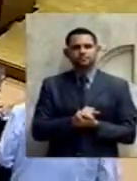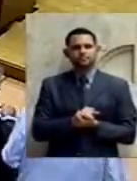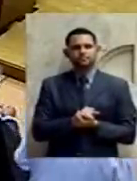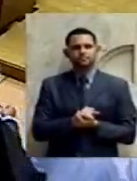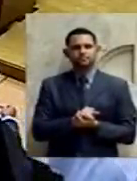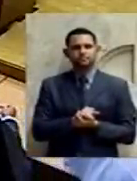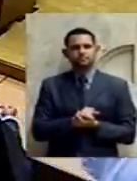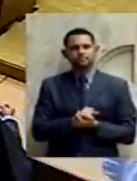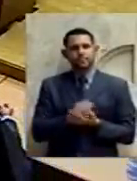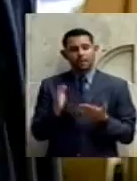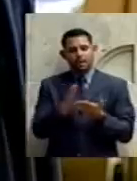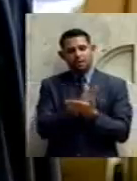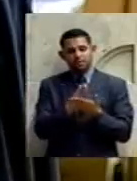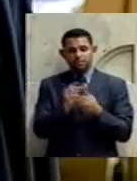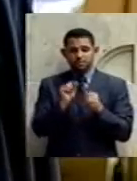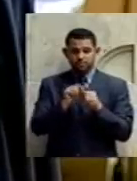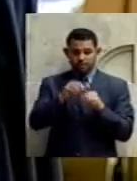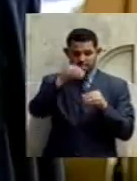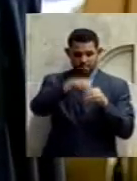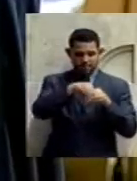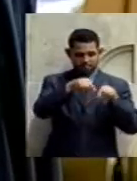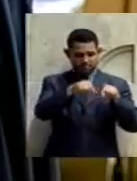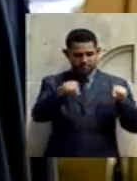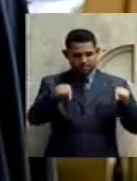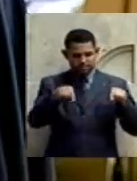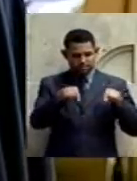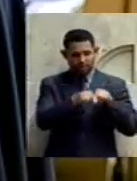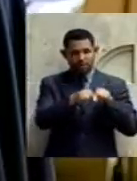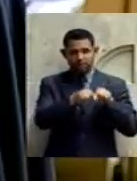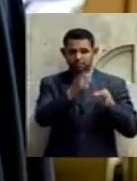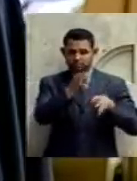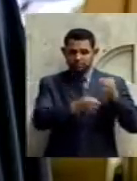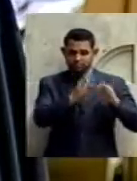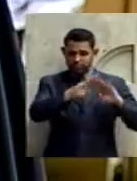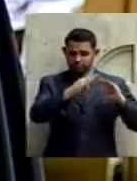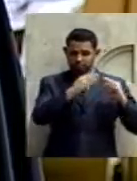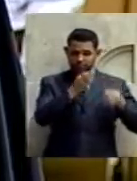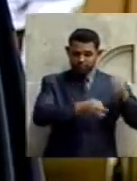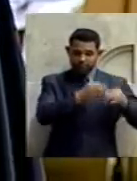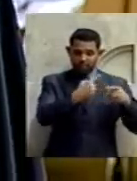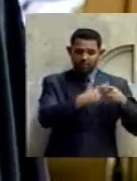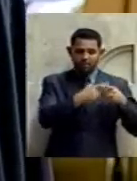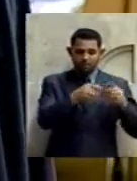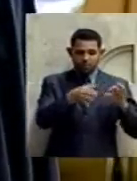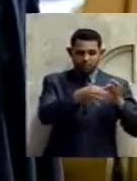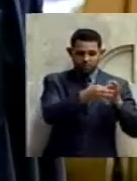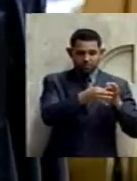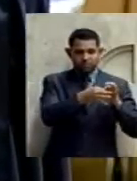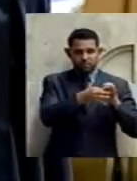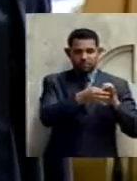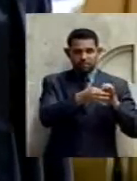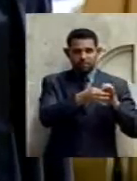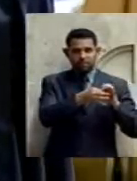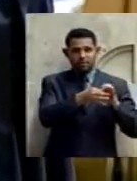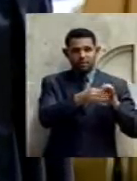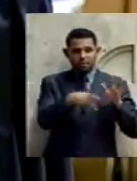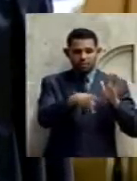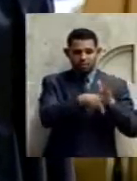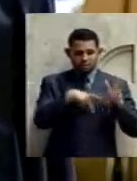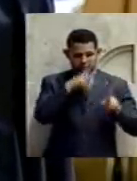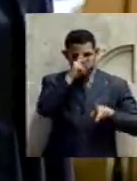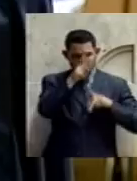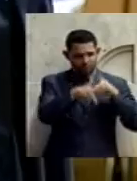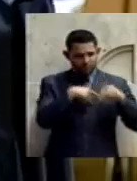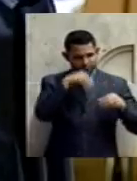Termos antes restritos às salas dos tribunais e aos autos processuais hoje integram o vocabulário dos cidadãos em